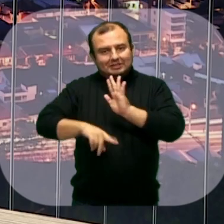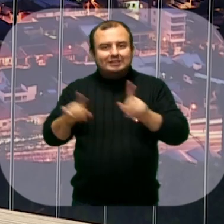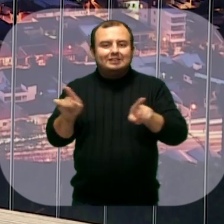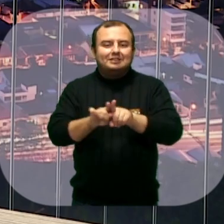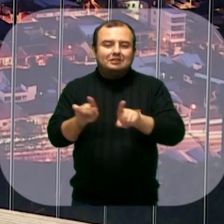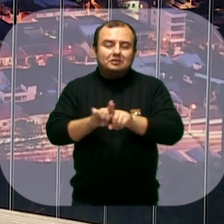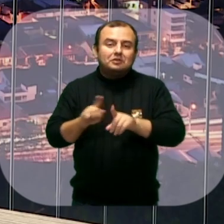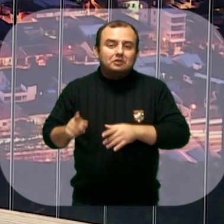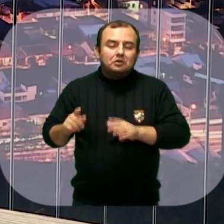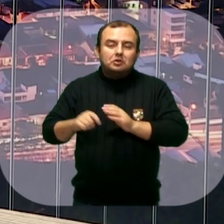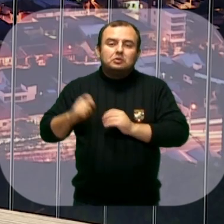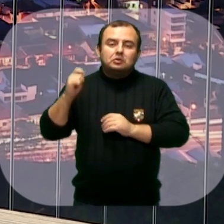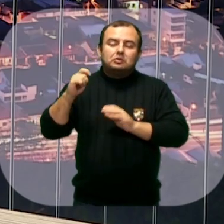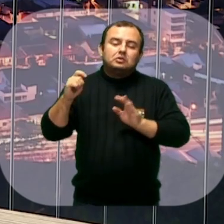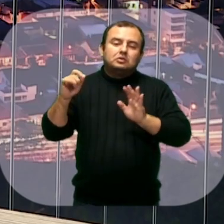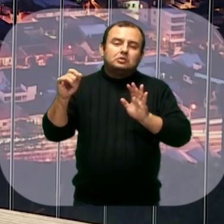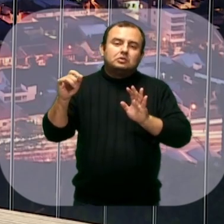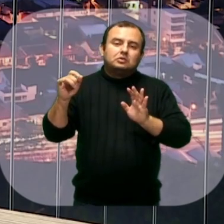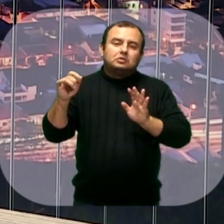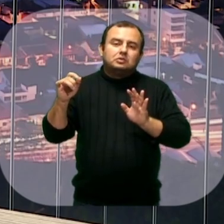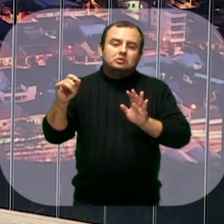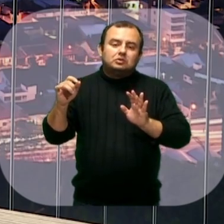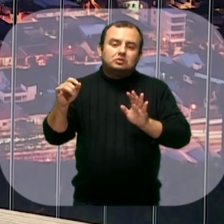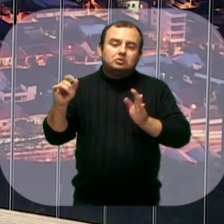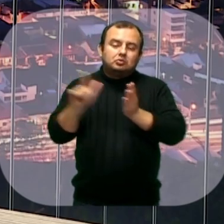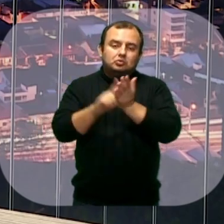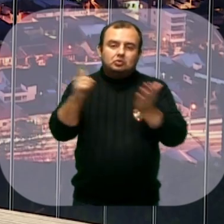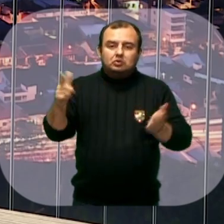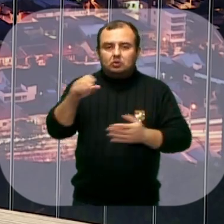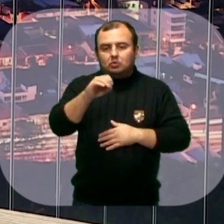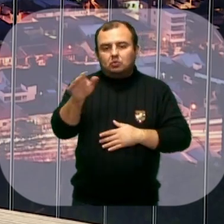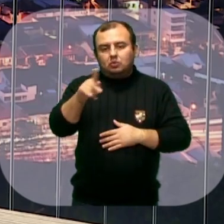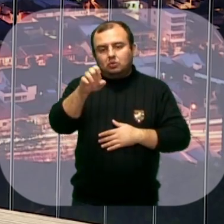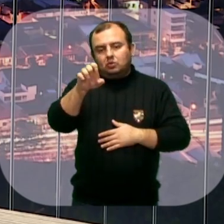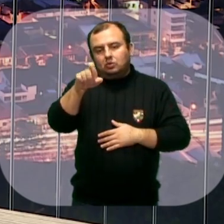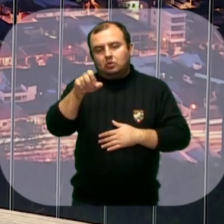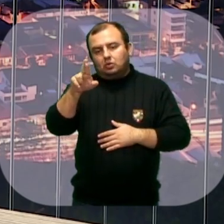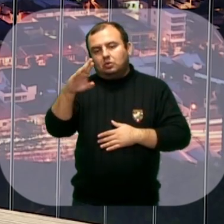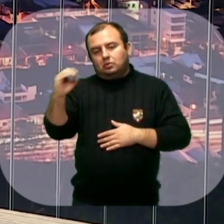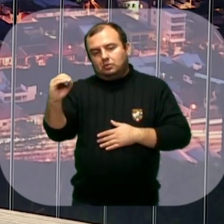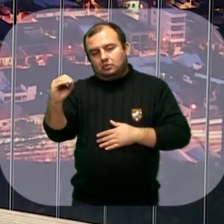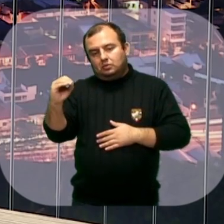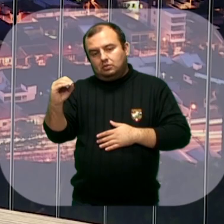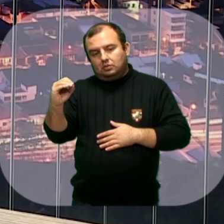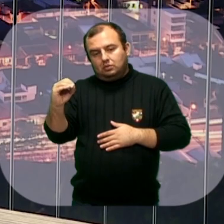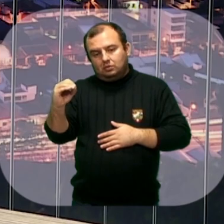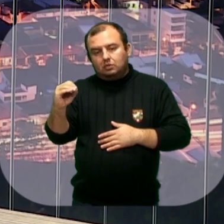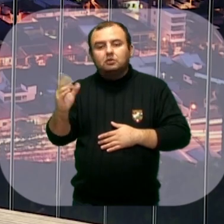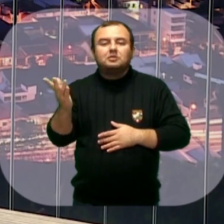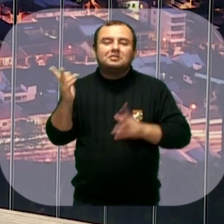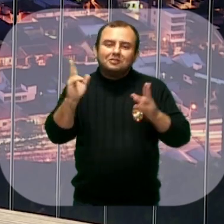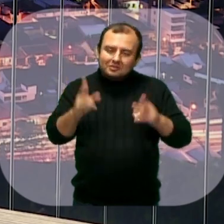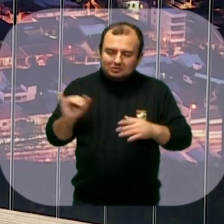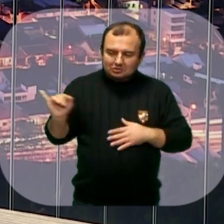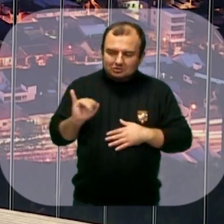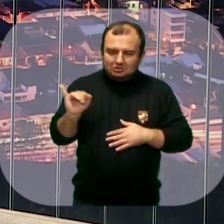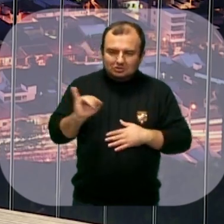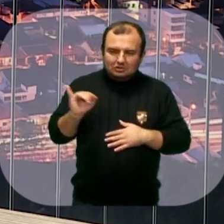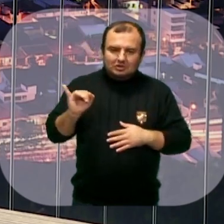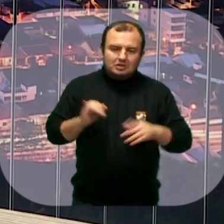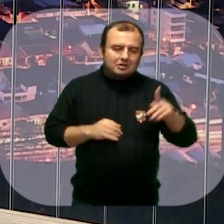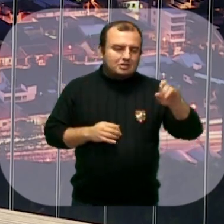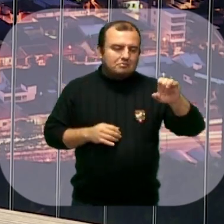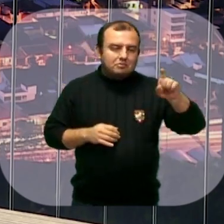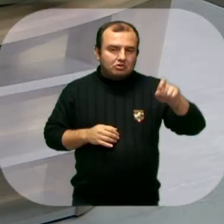foi o lançamento, a edição do Peixeiro. E é Peixeiro, bem peixeiro mesmo, não é